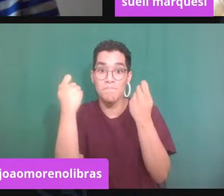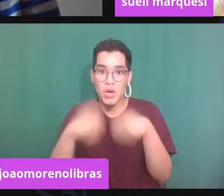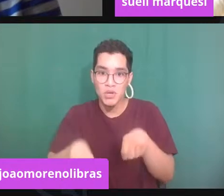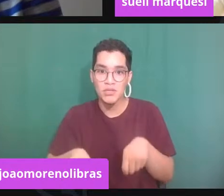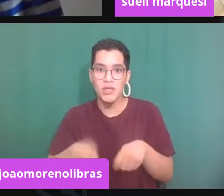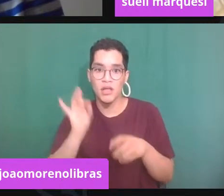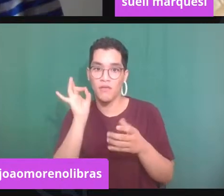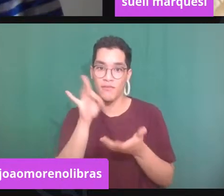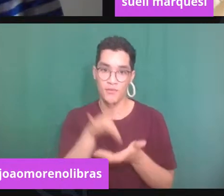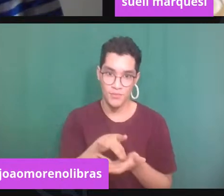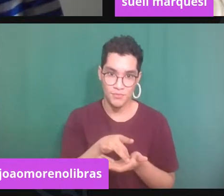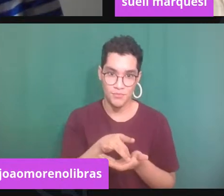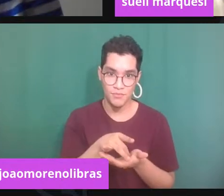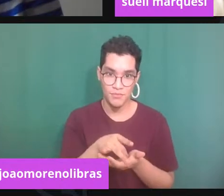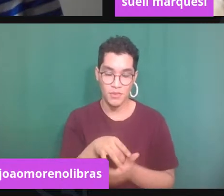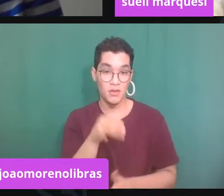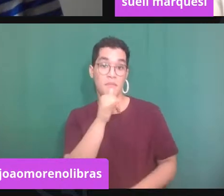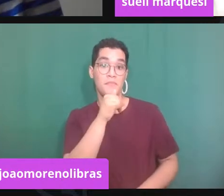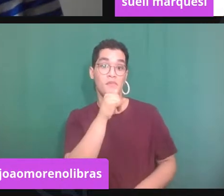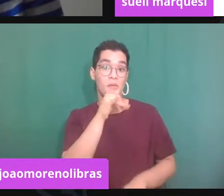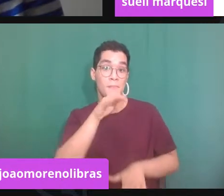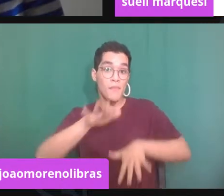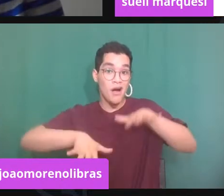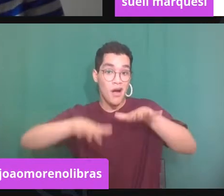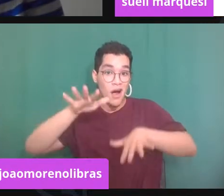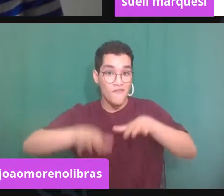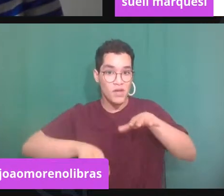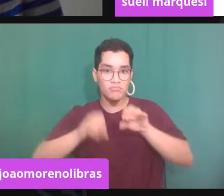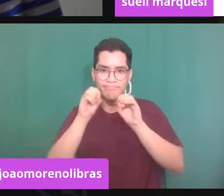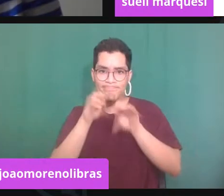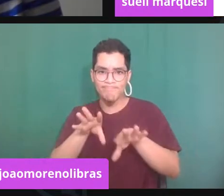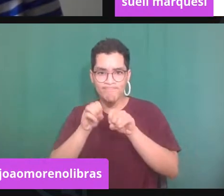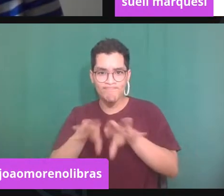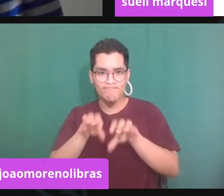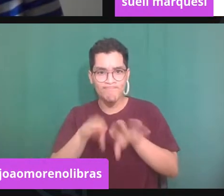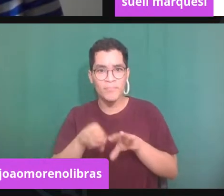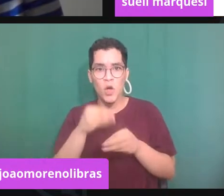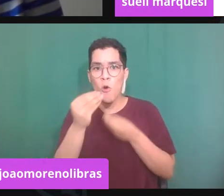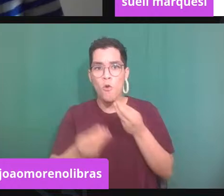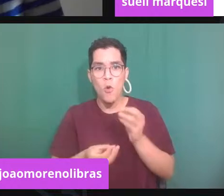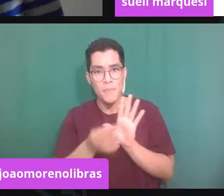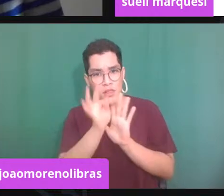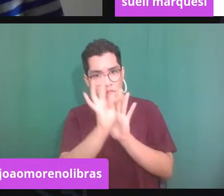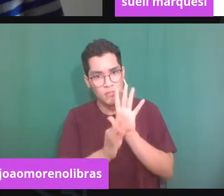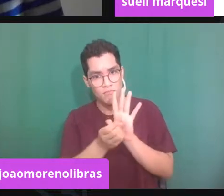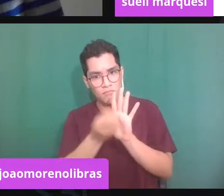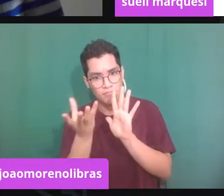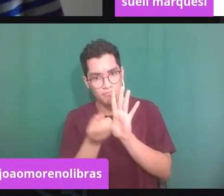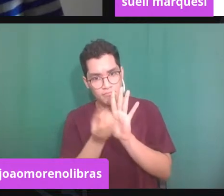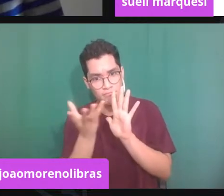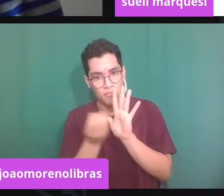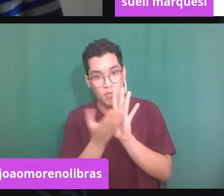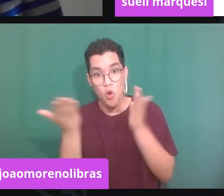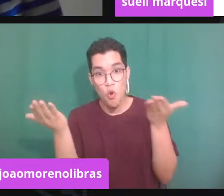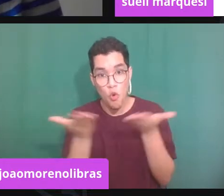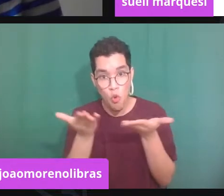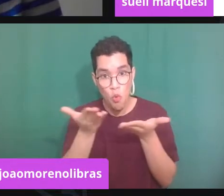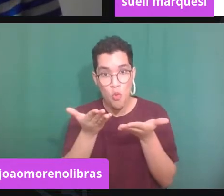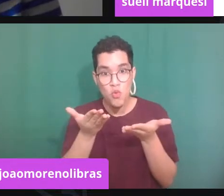que a produção, o ensino da produção textual hoje, que é o que também se